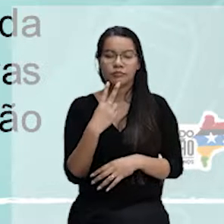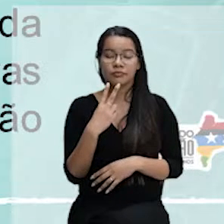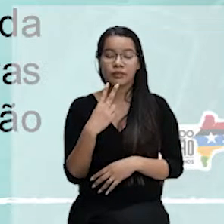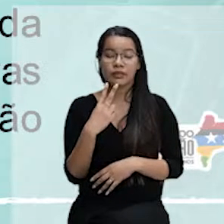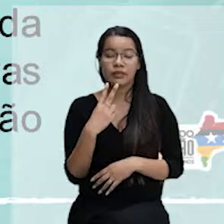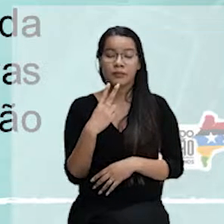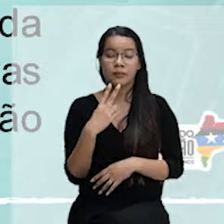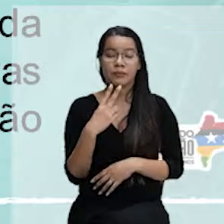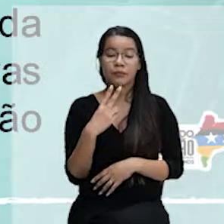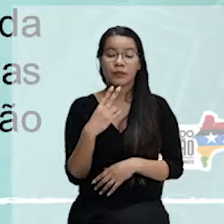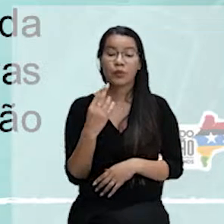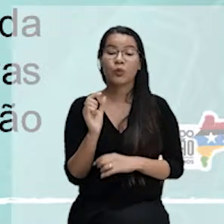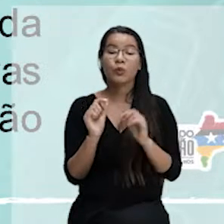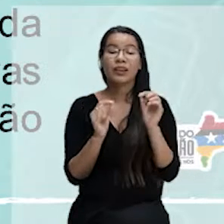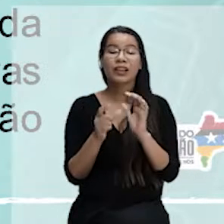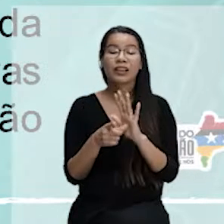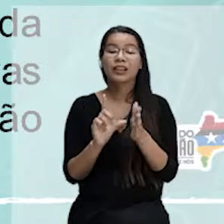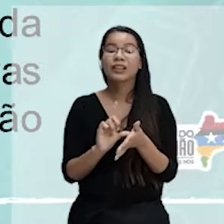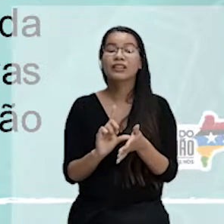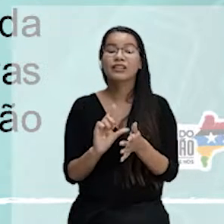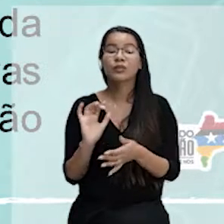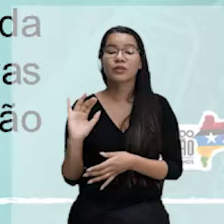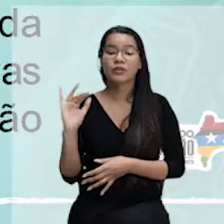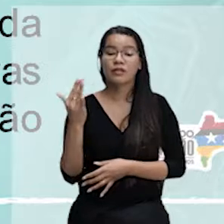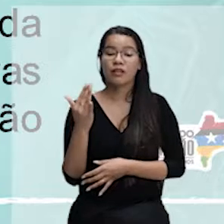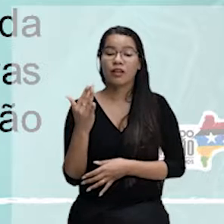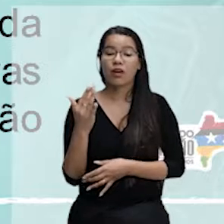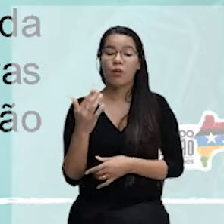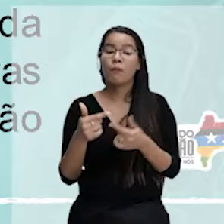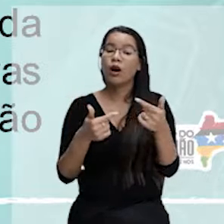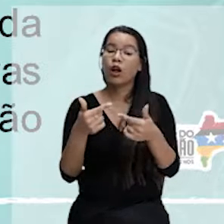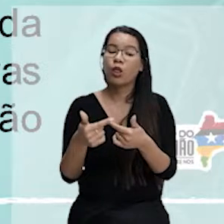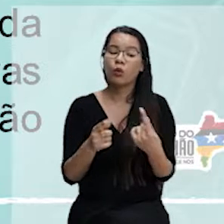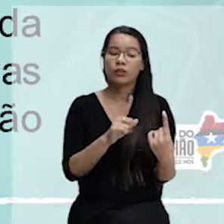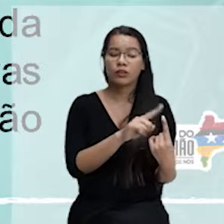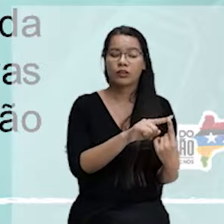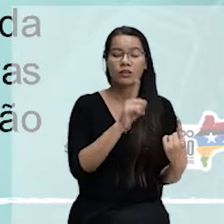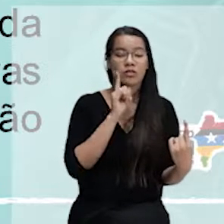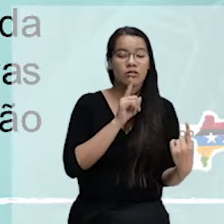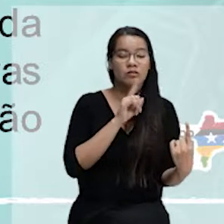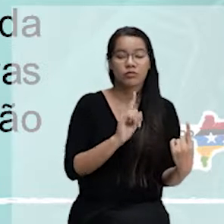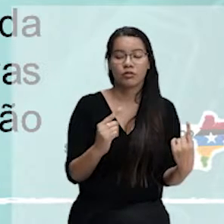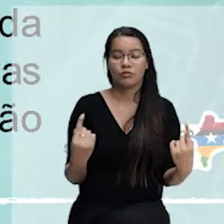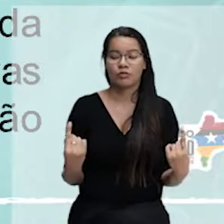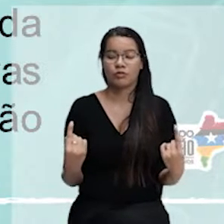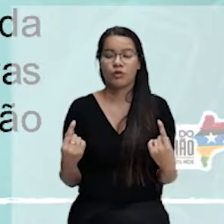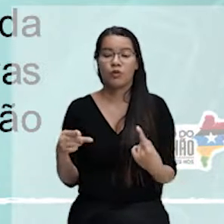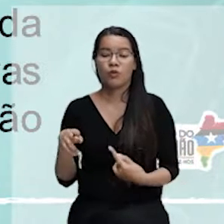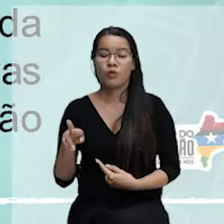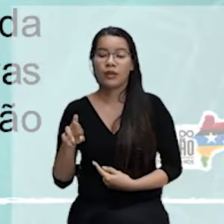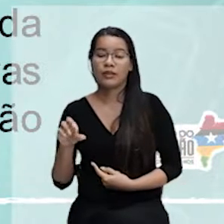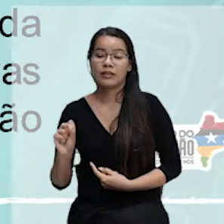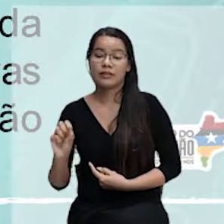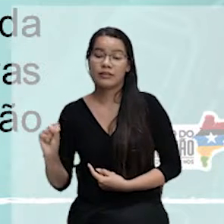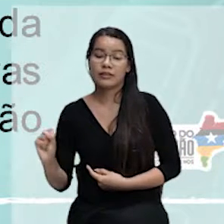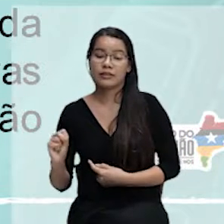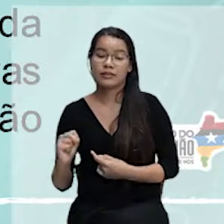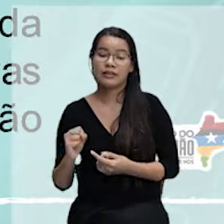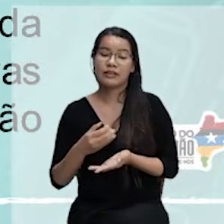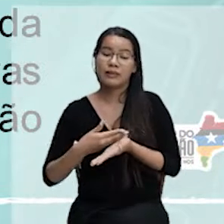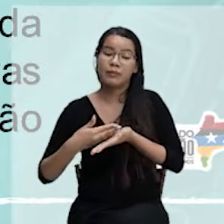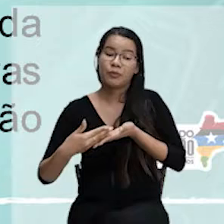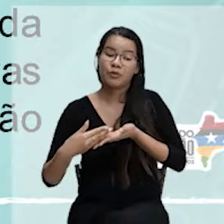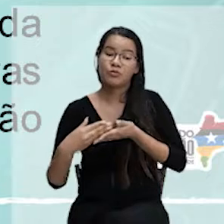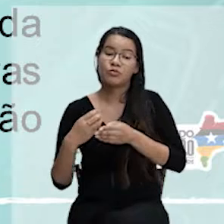era antes? Era uma disputa entre Estados Unidos e União Soviética, na Guerra Fria. A partir dos anos 90, a União Soviética se